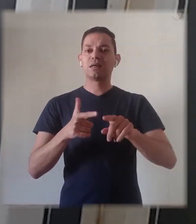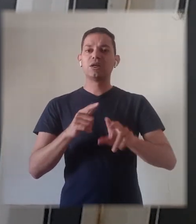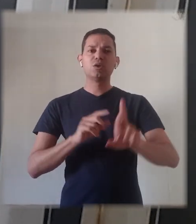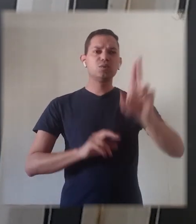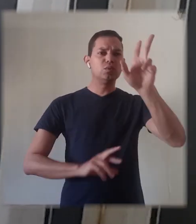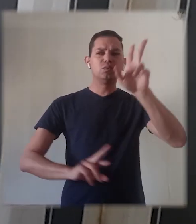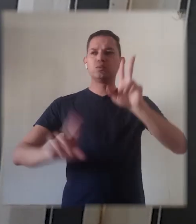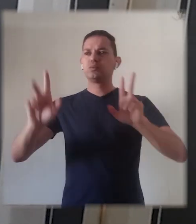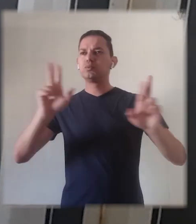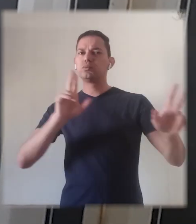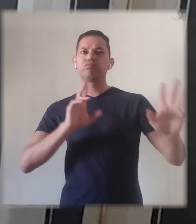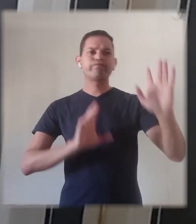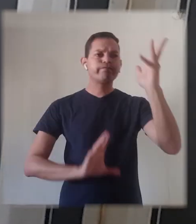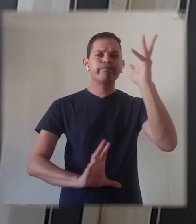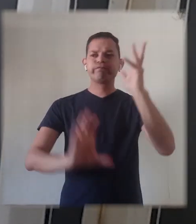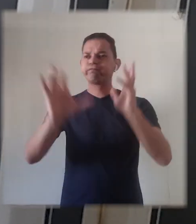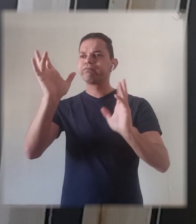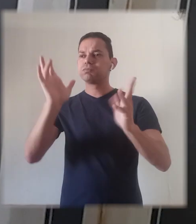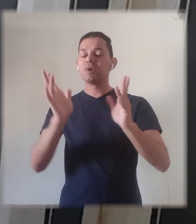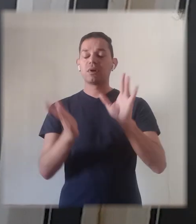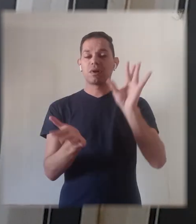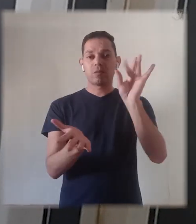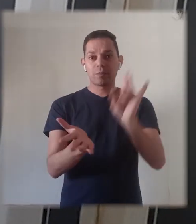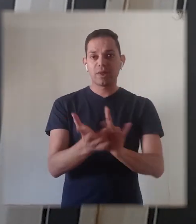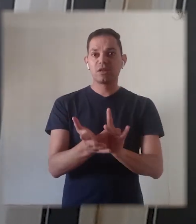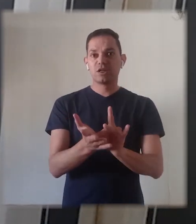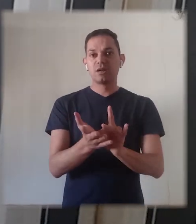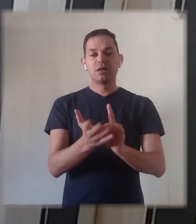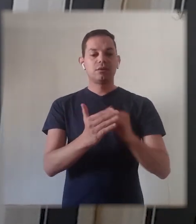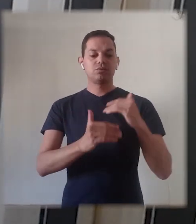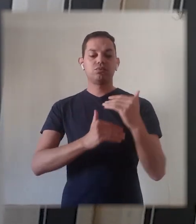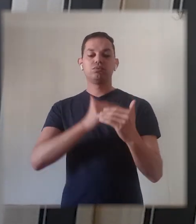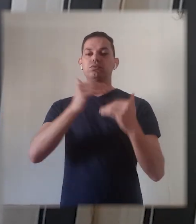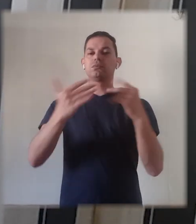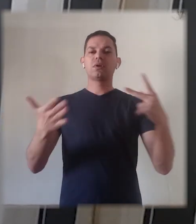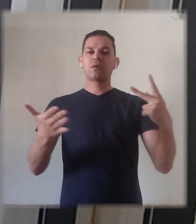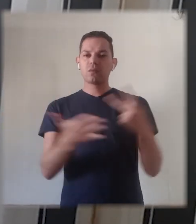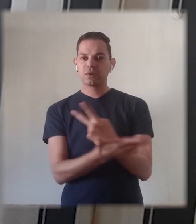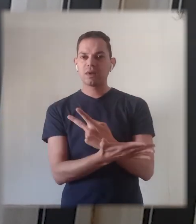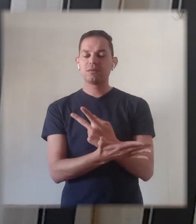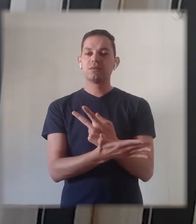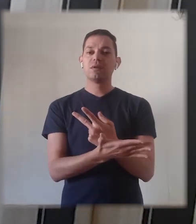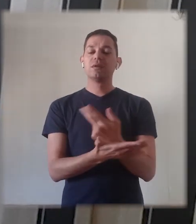crise. E para todos esses casos que realmente, né,